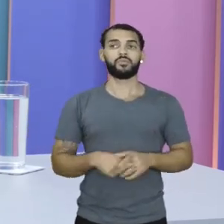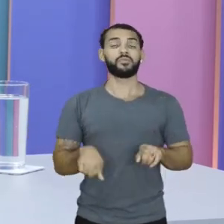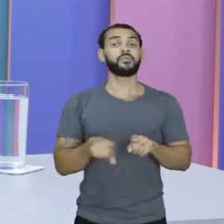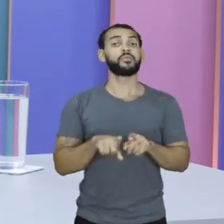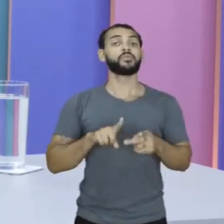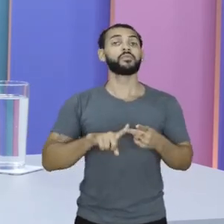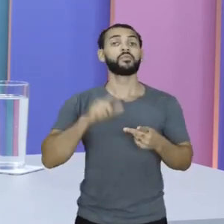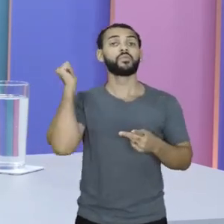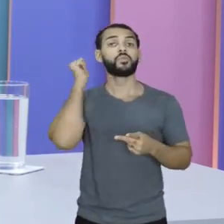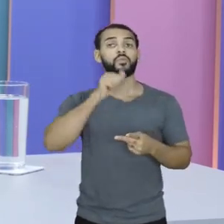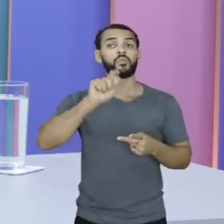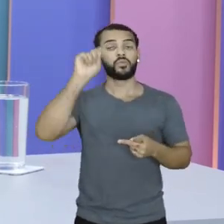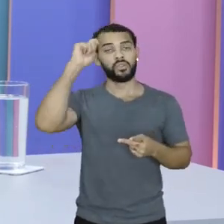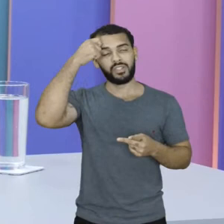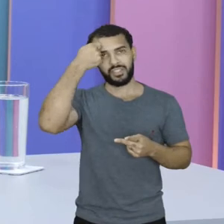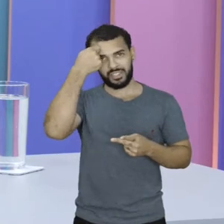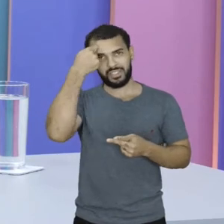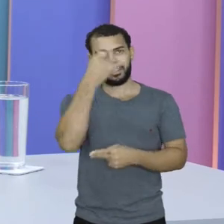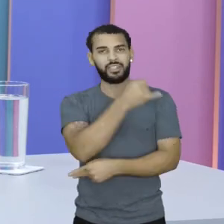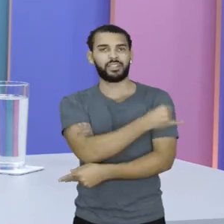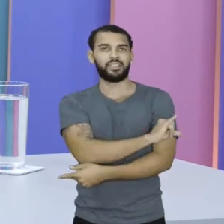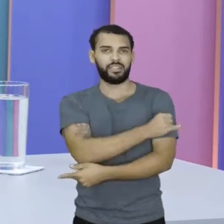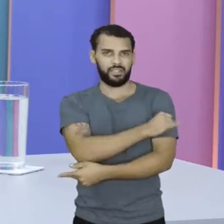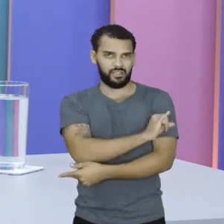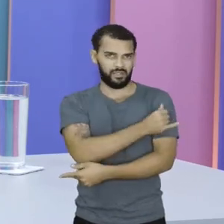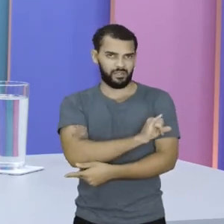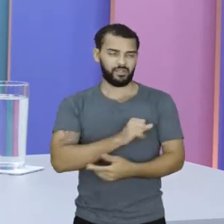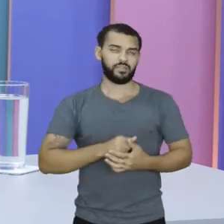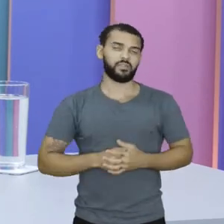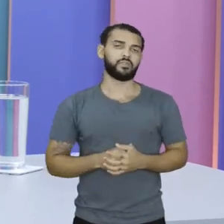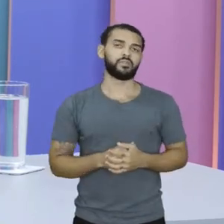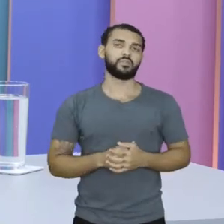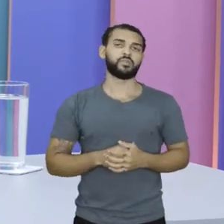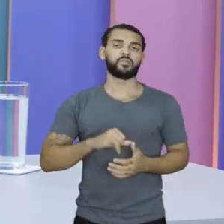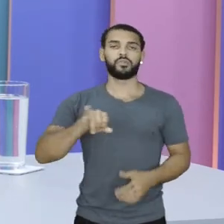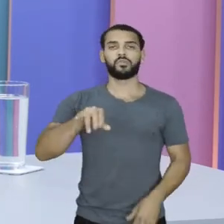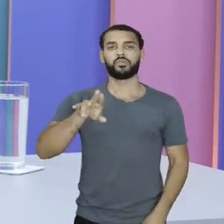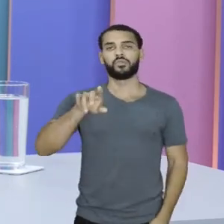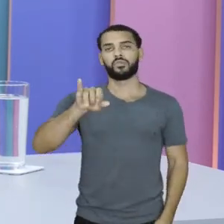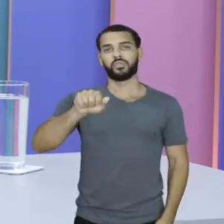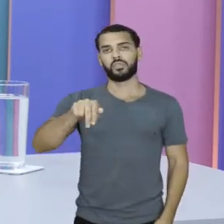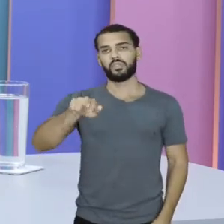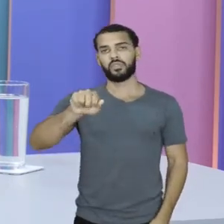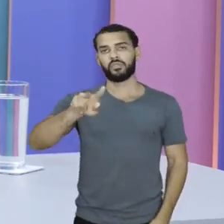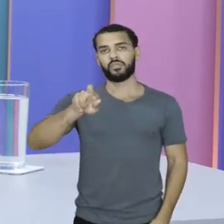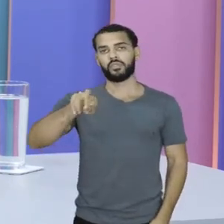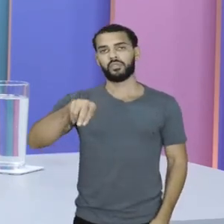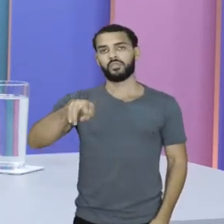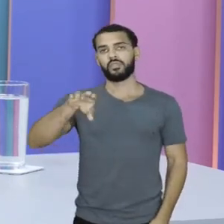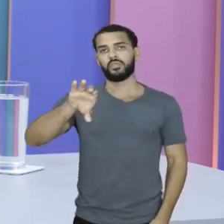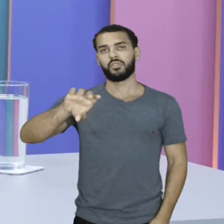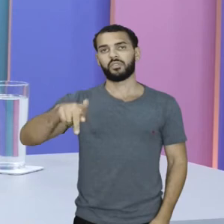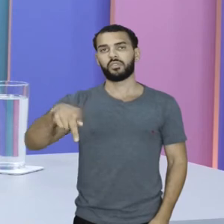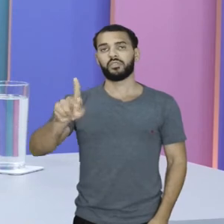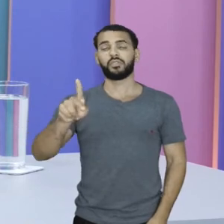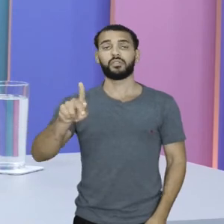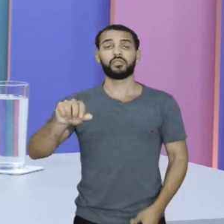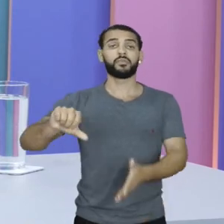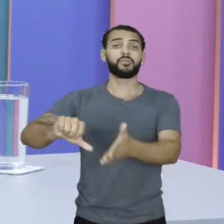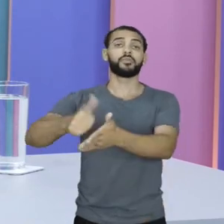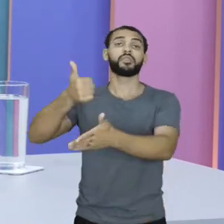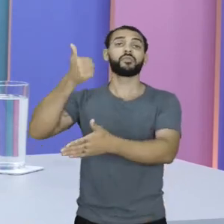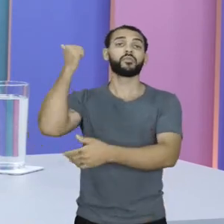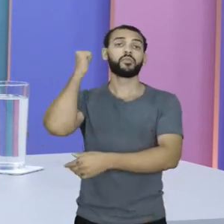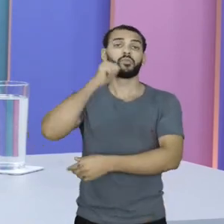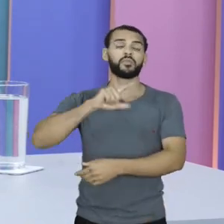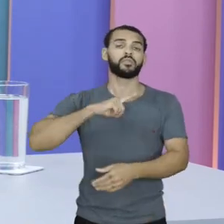mulher negra carioca, a Jurema Werneck, né? A primeira mulher negra a compor